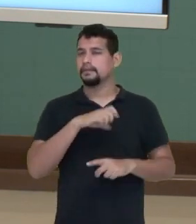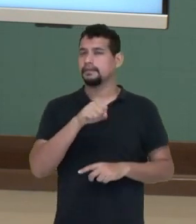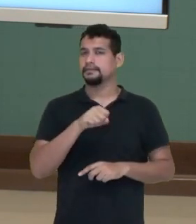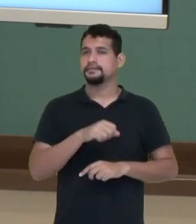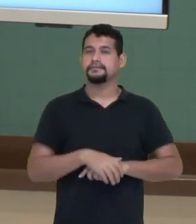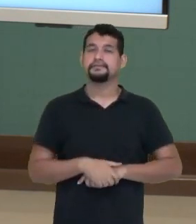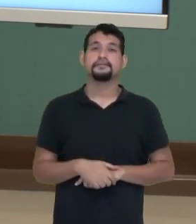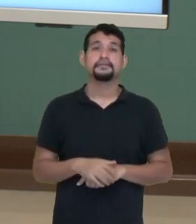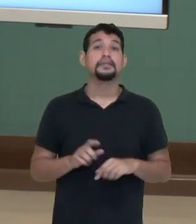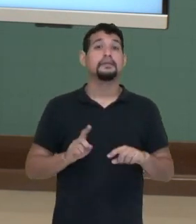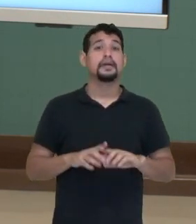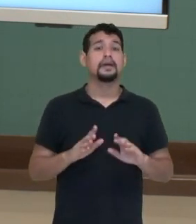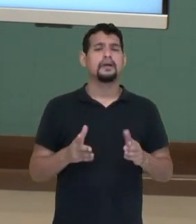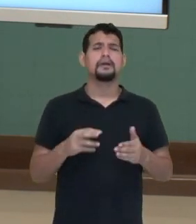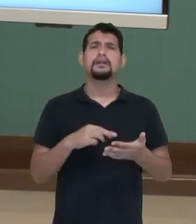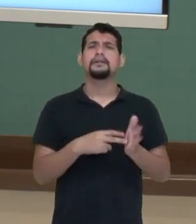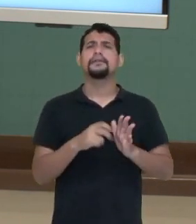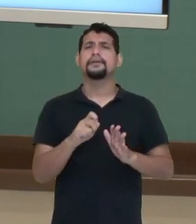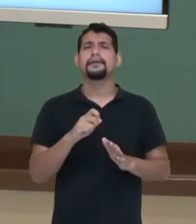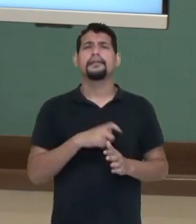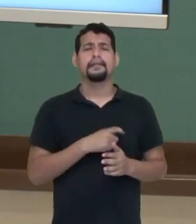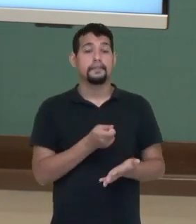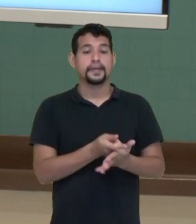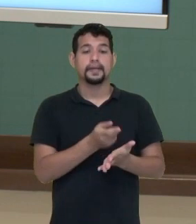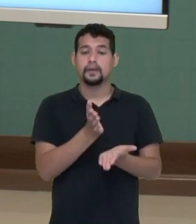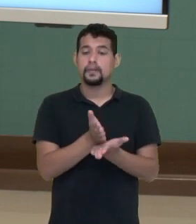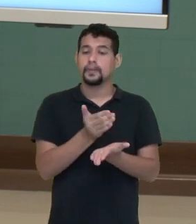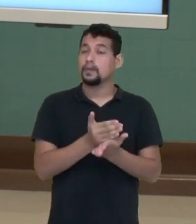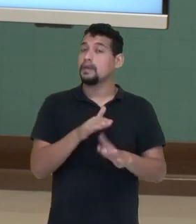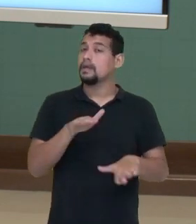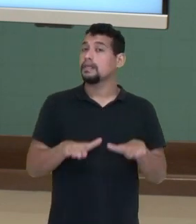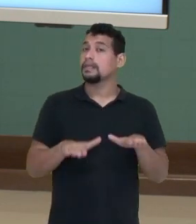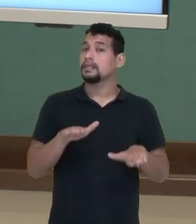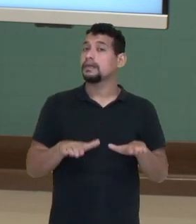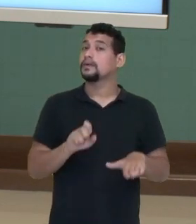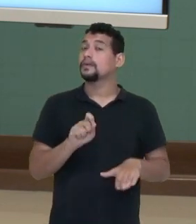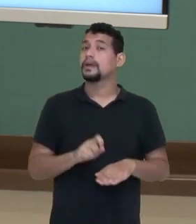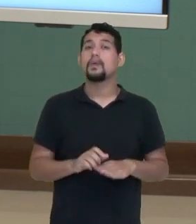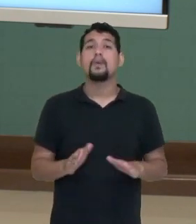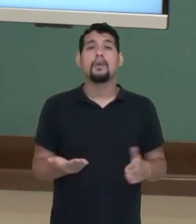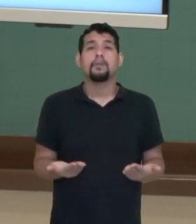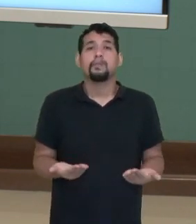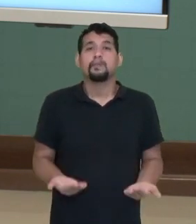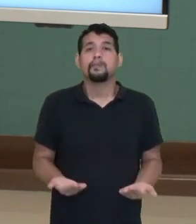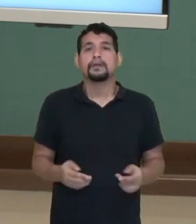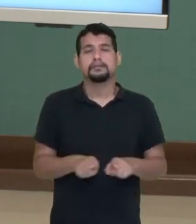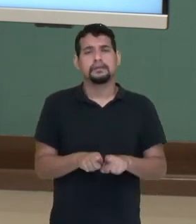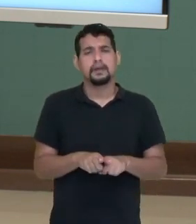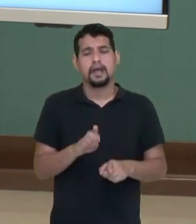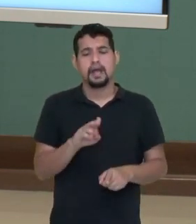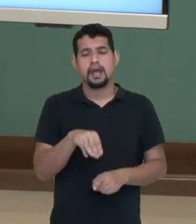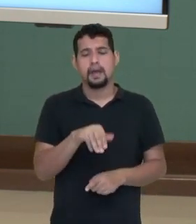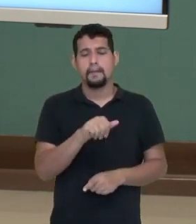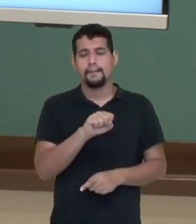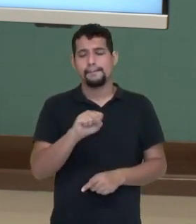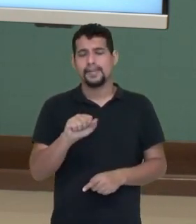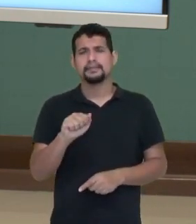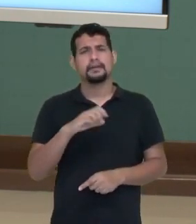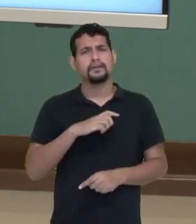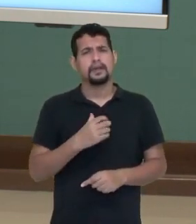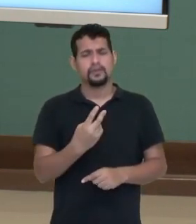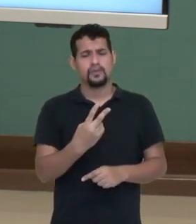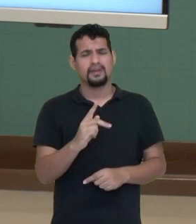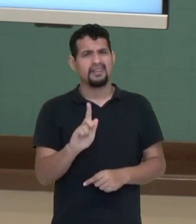existe. Então, essa função, ela me dá o preço do bolo dependendo do peso da massa que eu queira. Eu quero 2